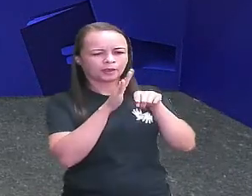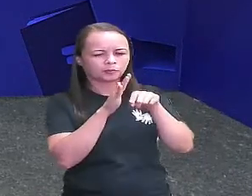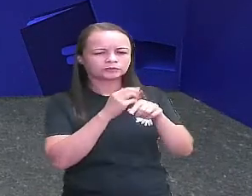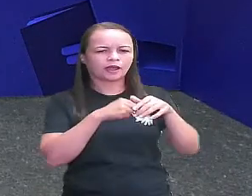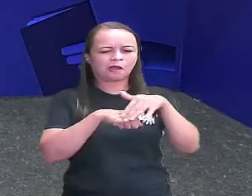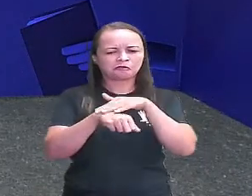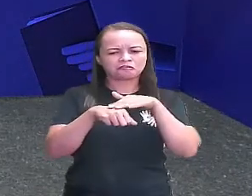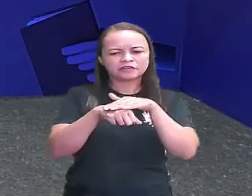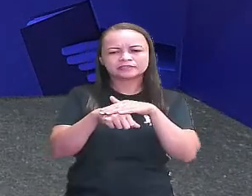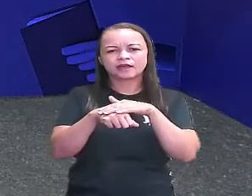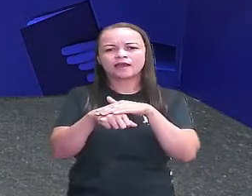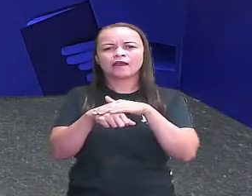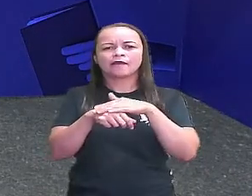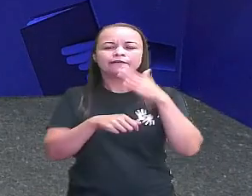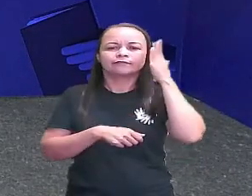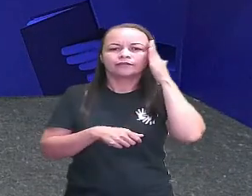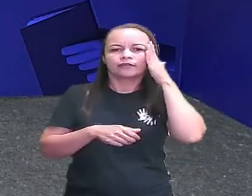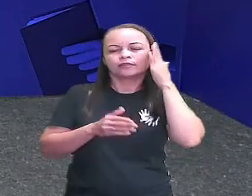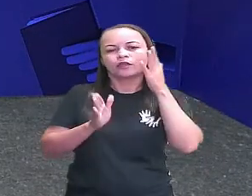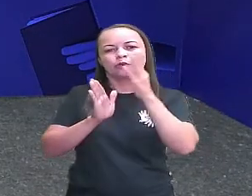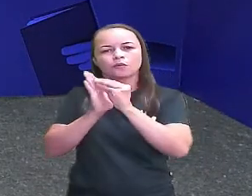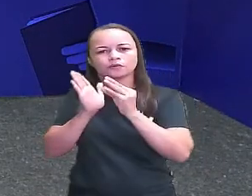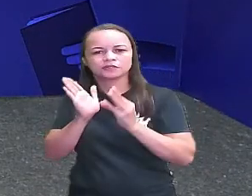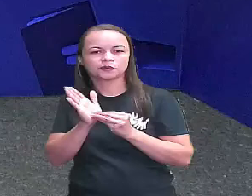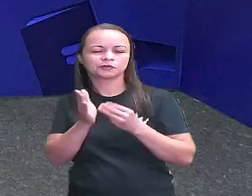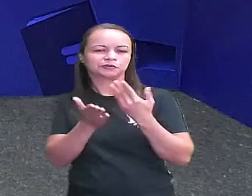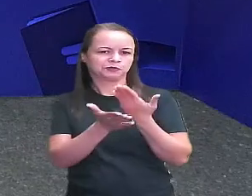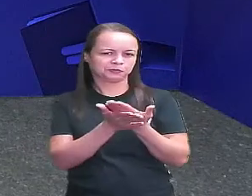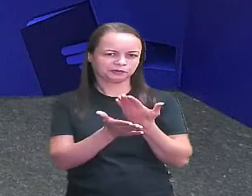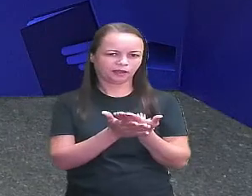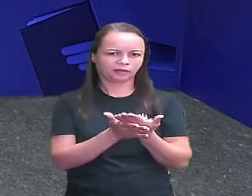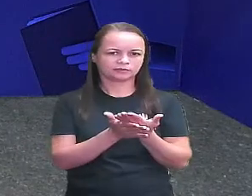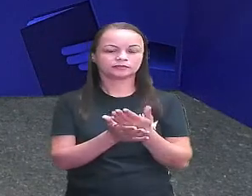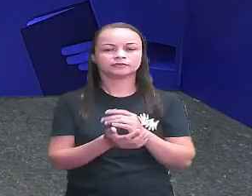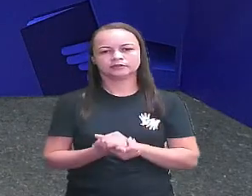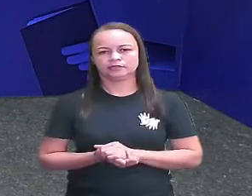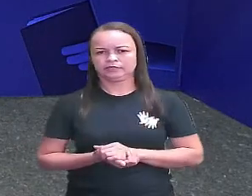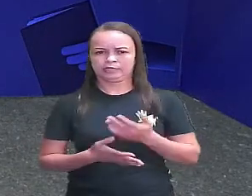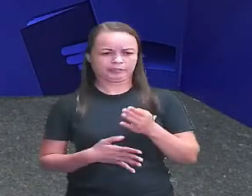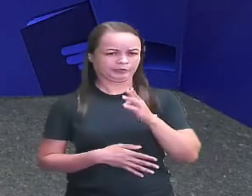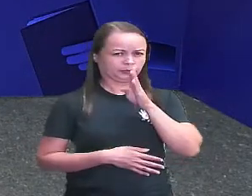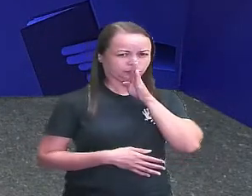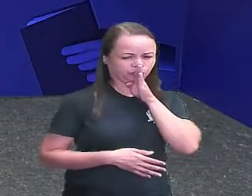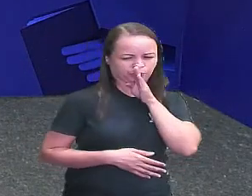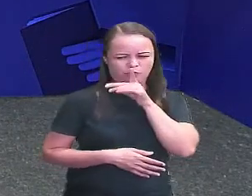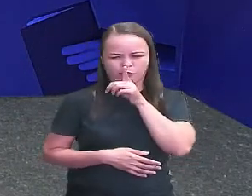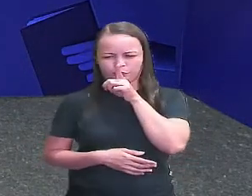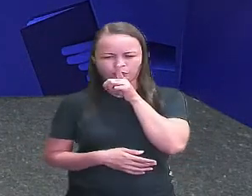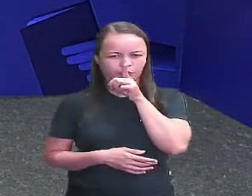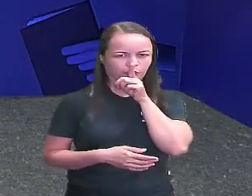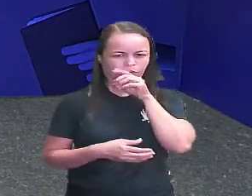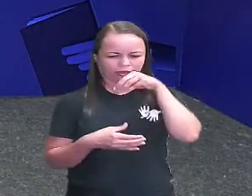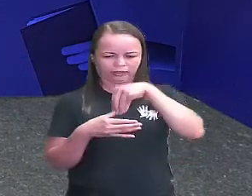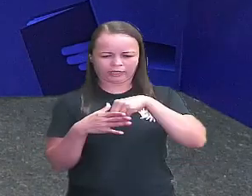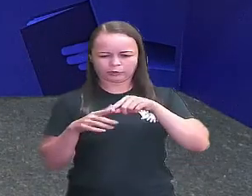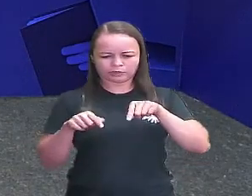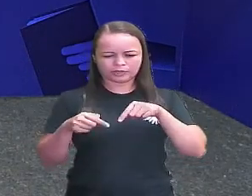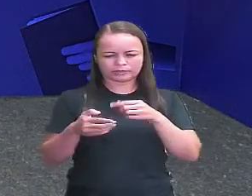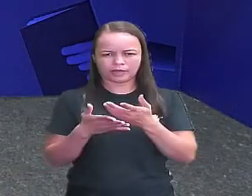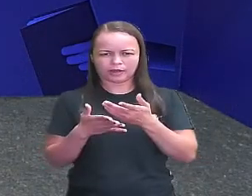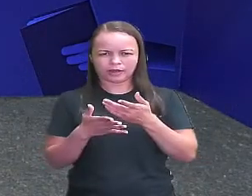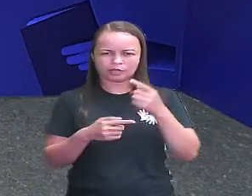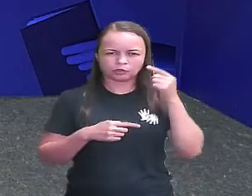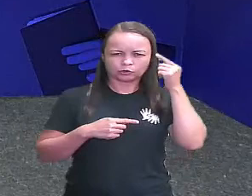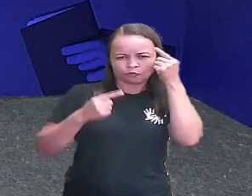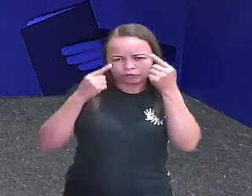entender como são os conteúdos que a gente está estudando, tá certo? Nada de silêncio, nada de guardar dúvida,